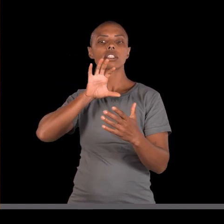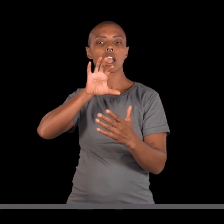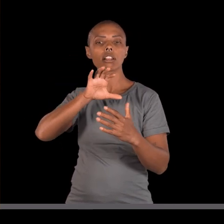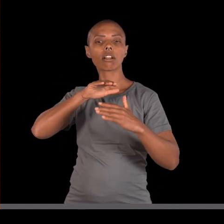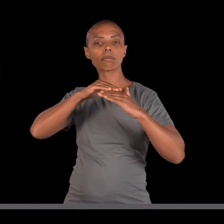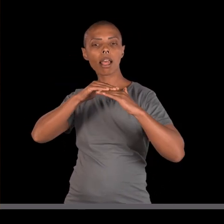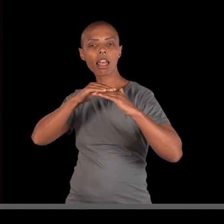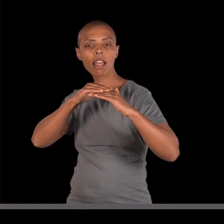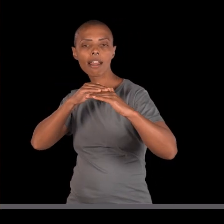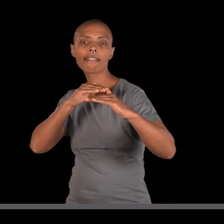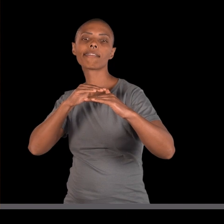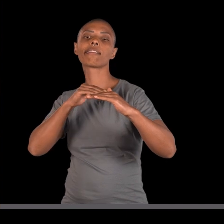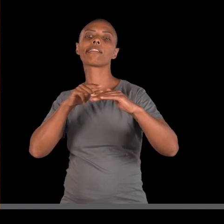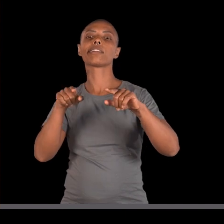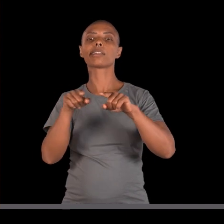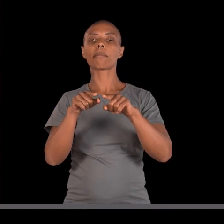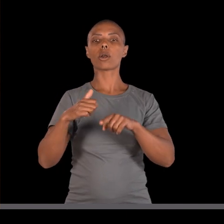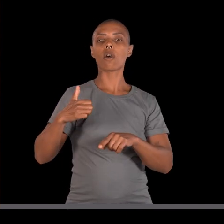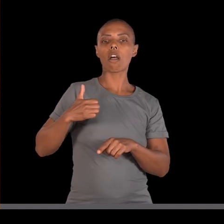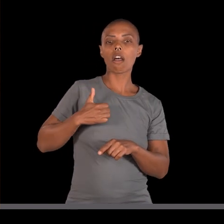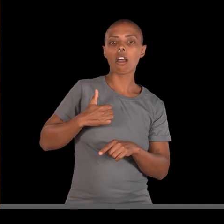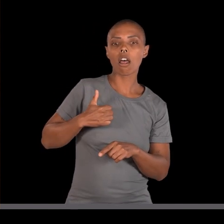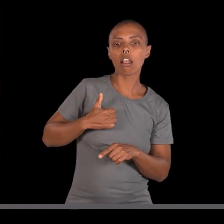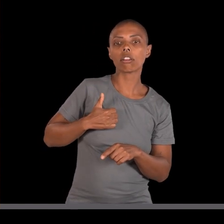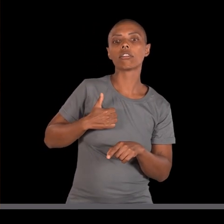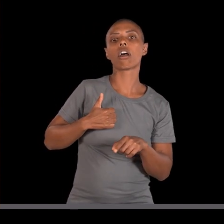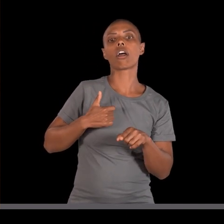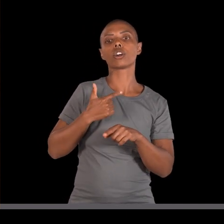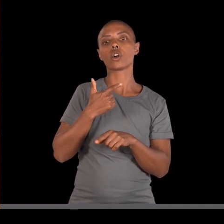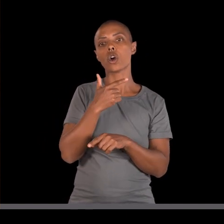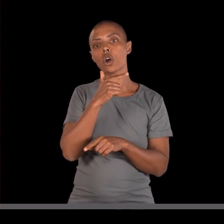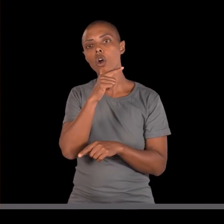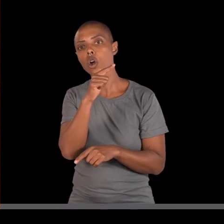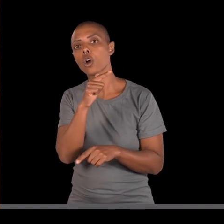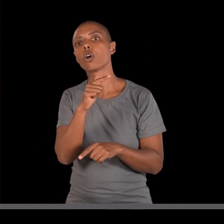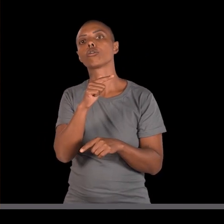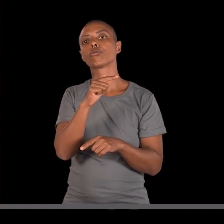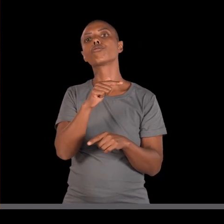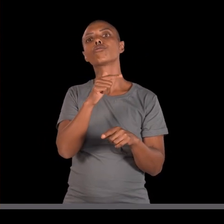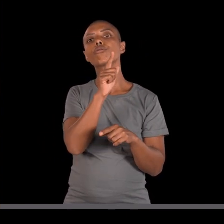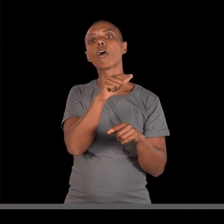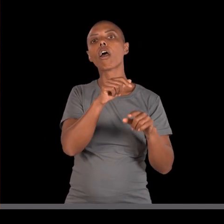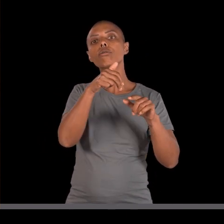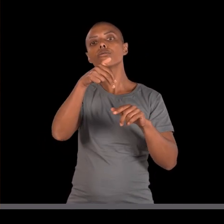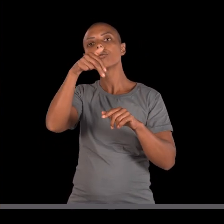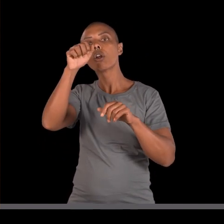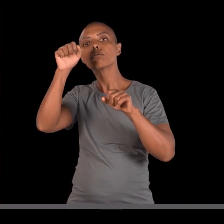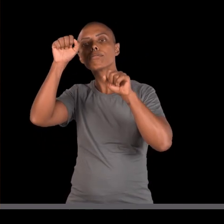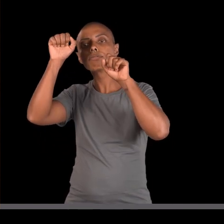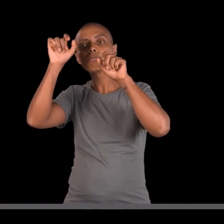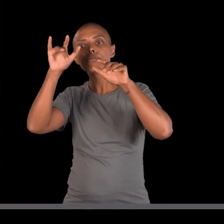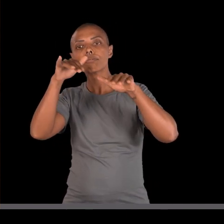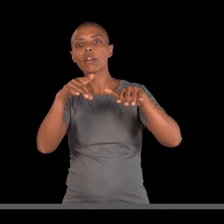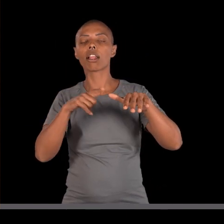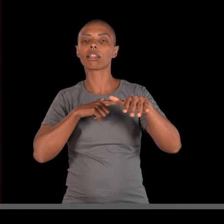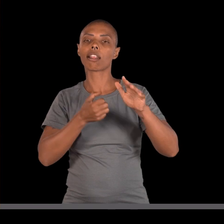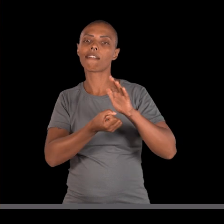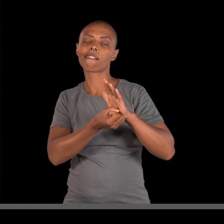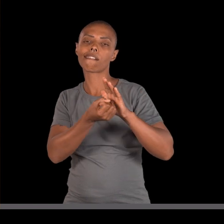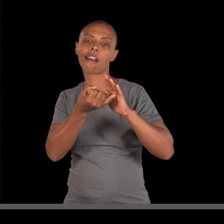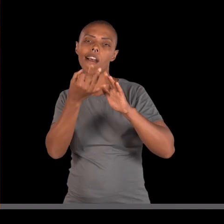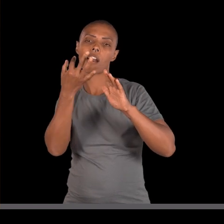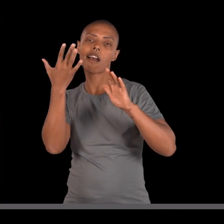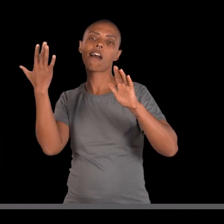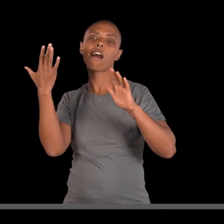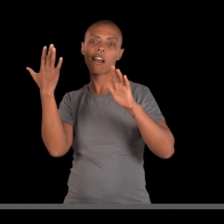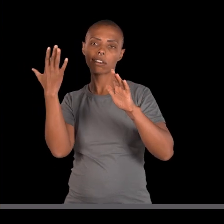planície canadense e a do Mississippi do Sul. É uma região, então, que vai receber muitos ventos gelados que vêm do norte, né, que